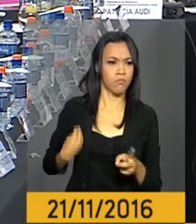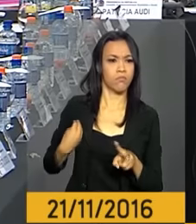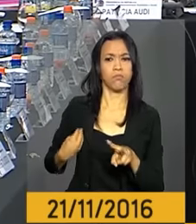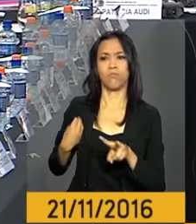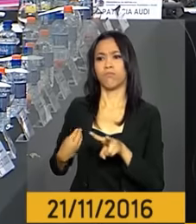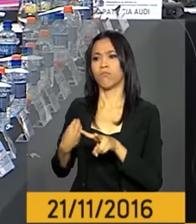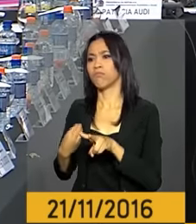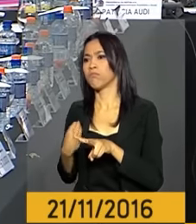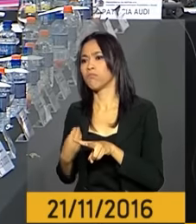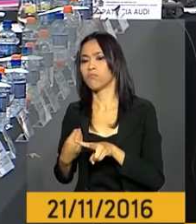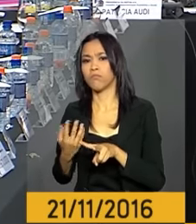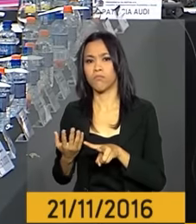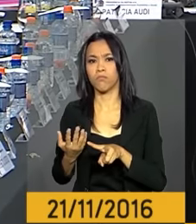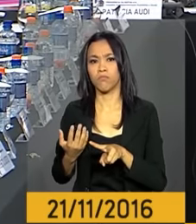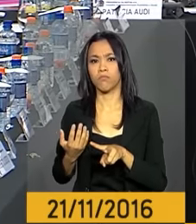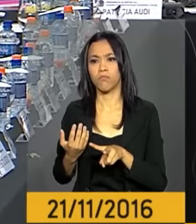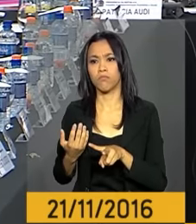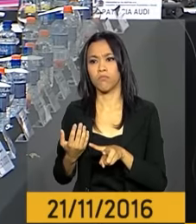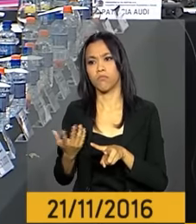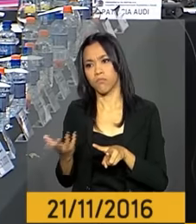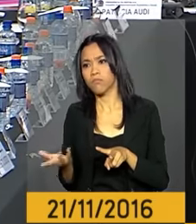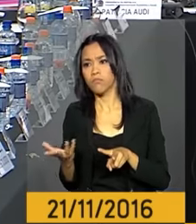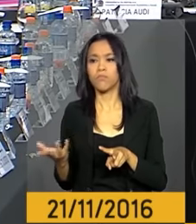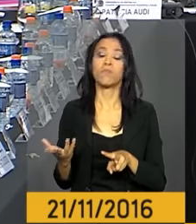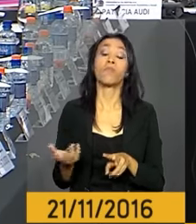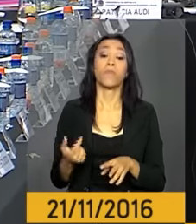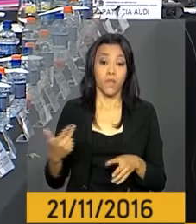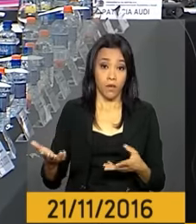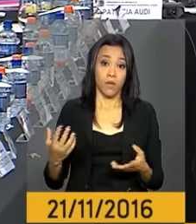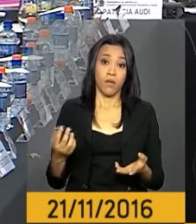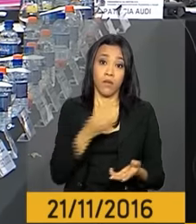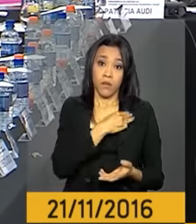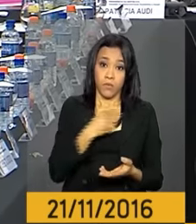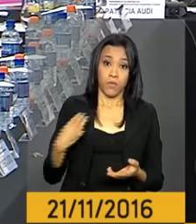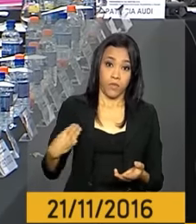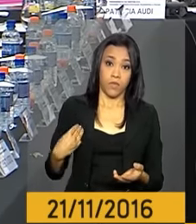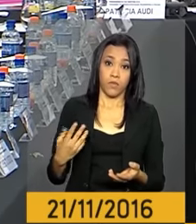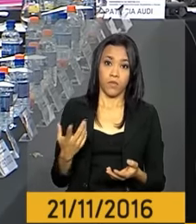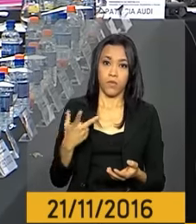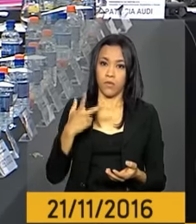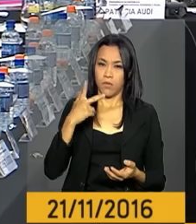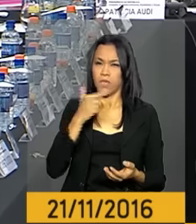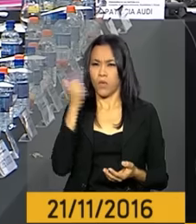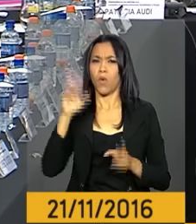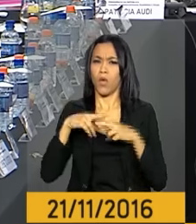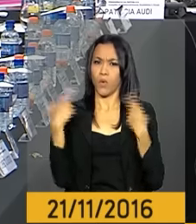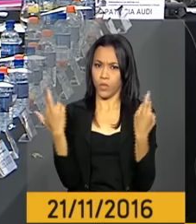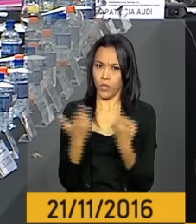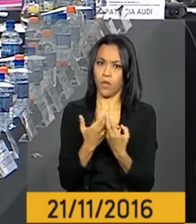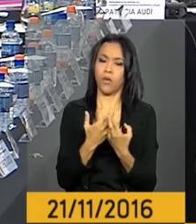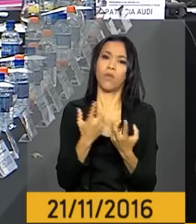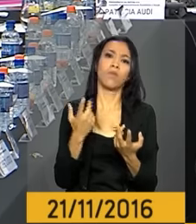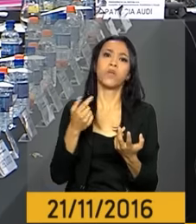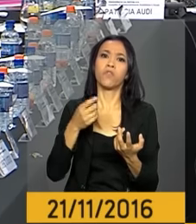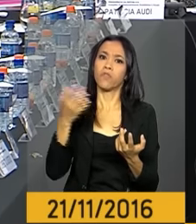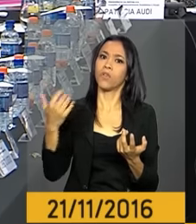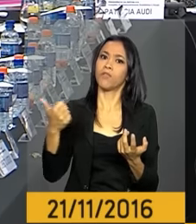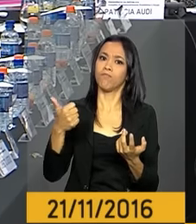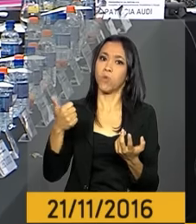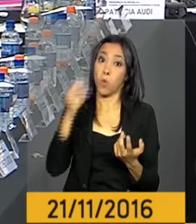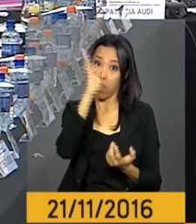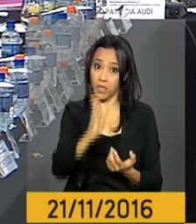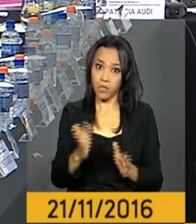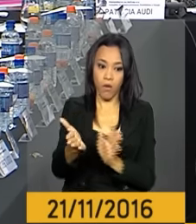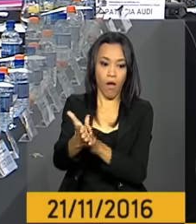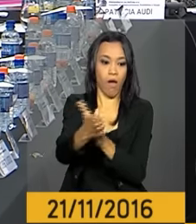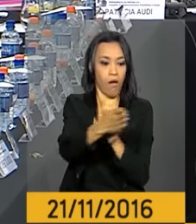o Blairo e o Sarney Filho estiveram em Marrakech, numa reunião do meio ambiente, em que o Brasil foi muito saudado,